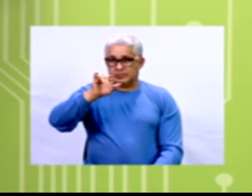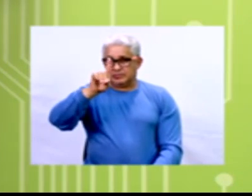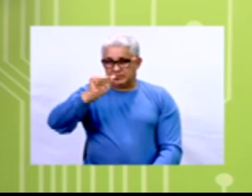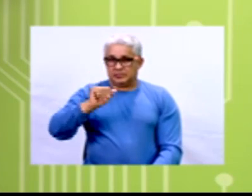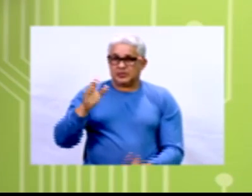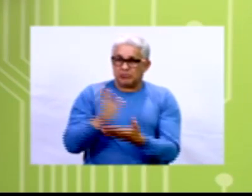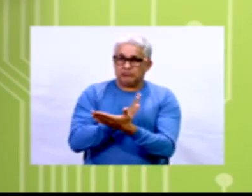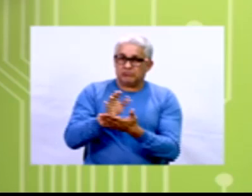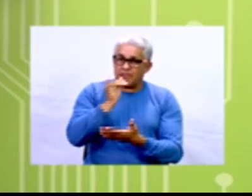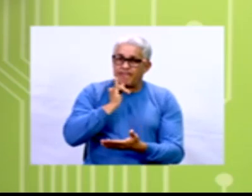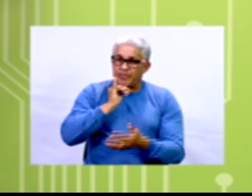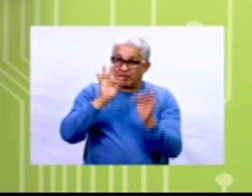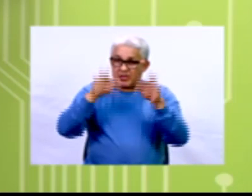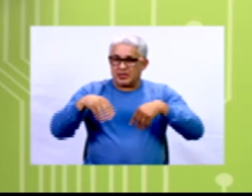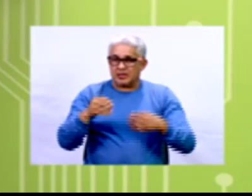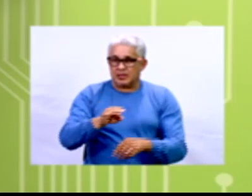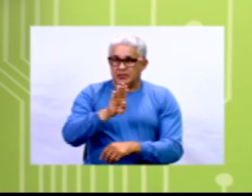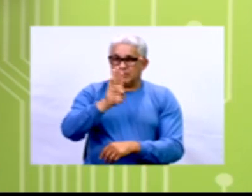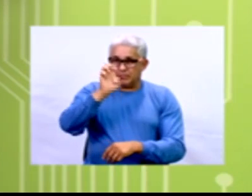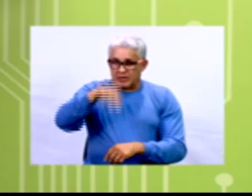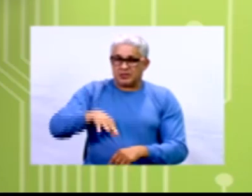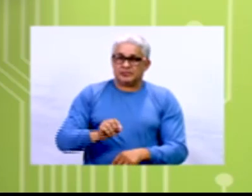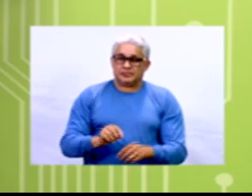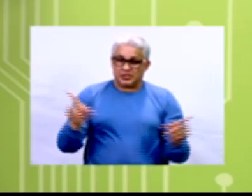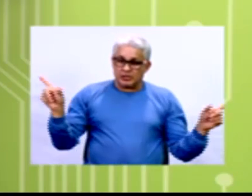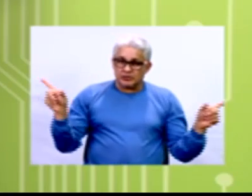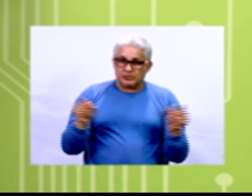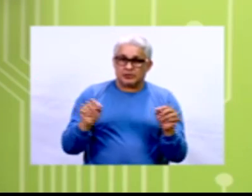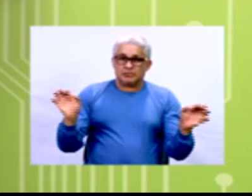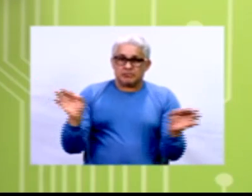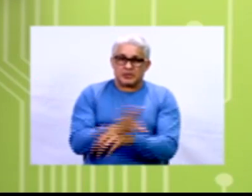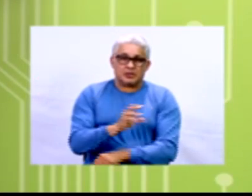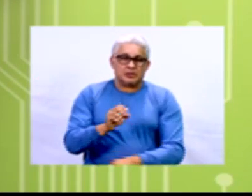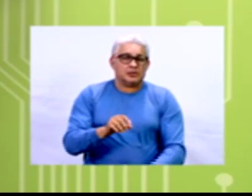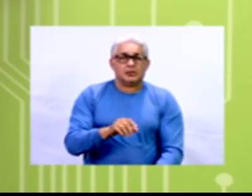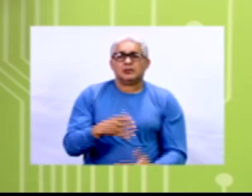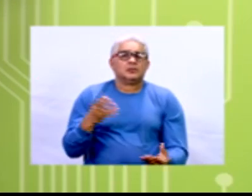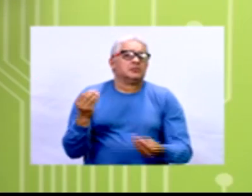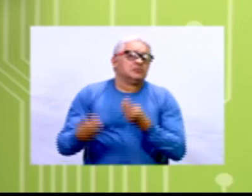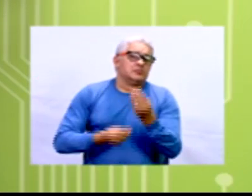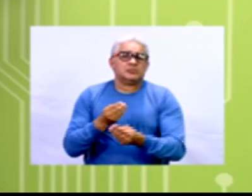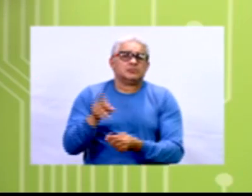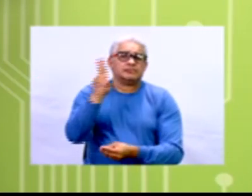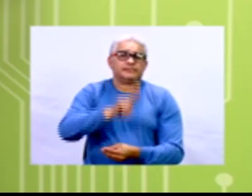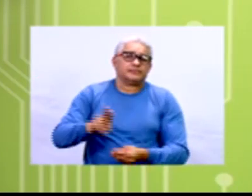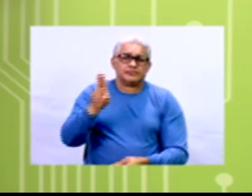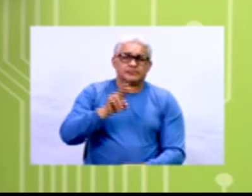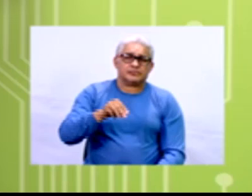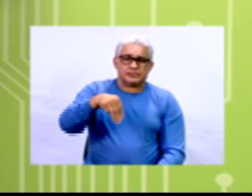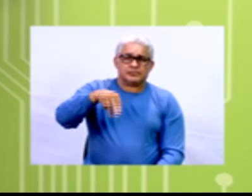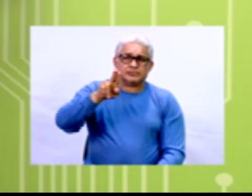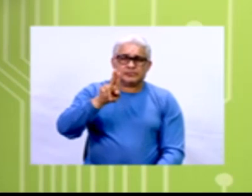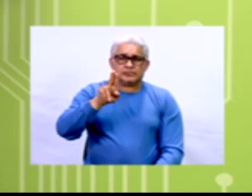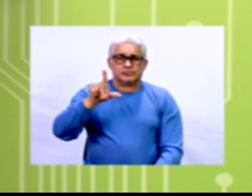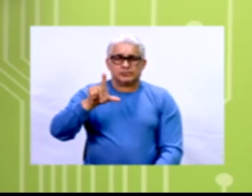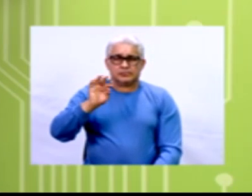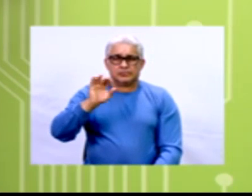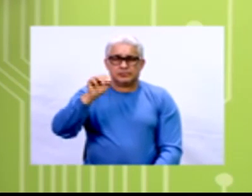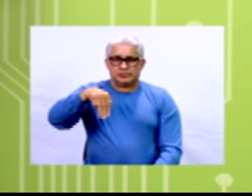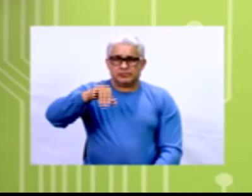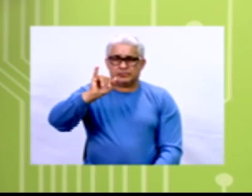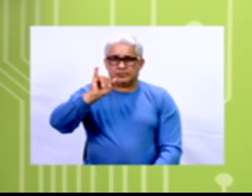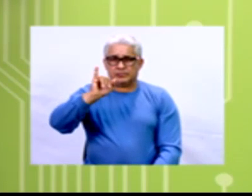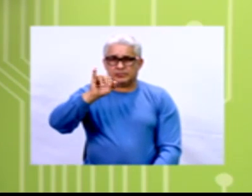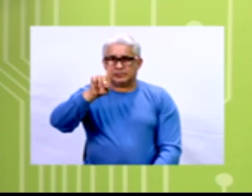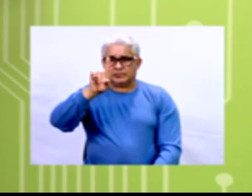aí. Mas, afinal de contas, quando que eu vou utilizar multimídia? Em que tipo de aplicação